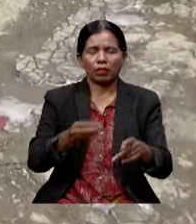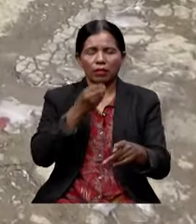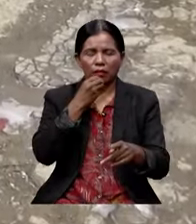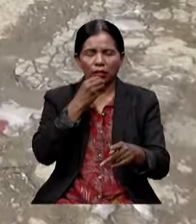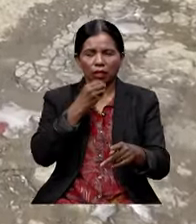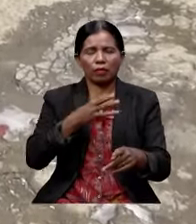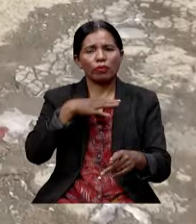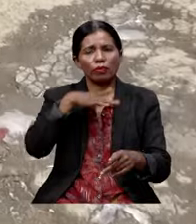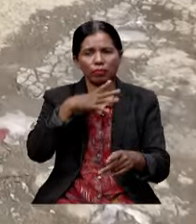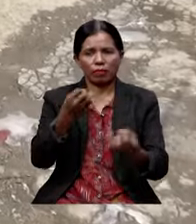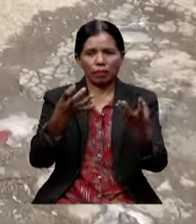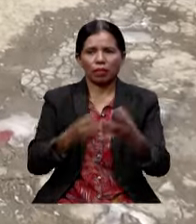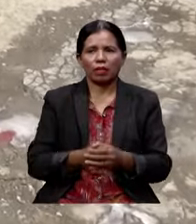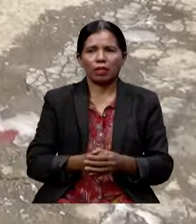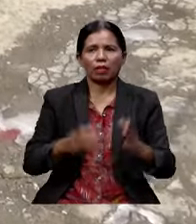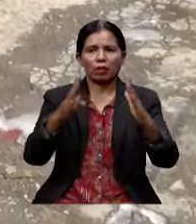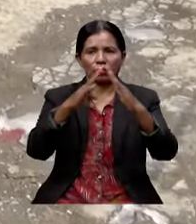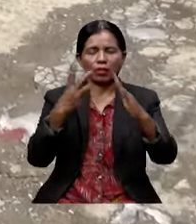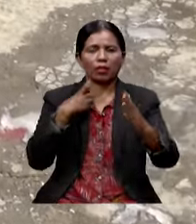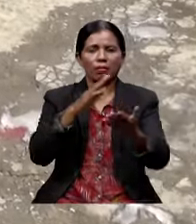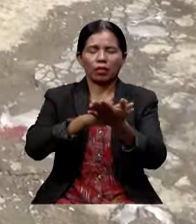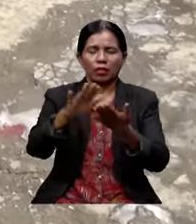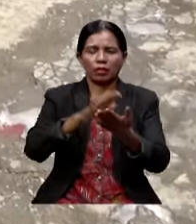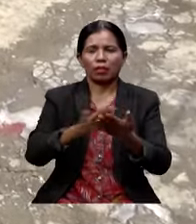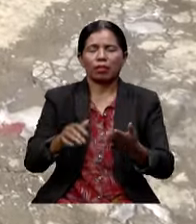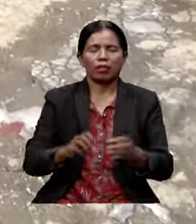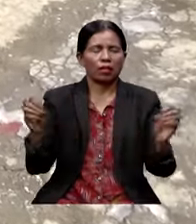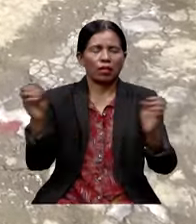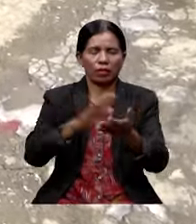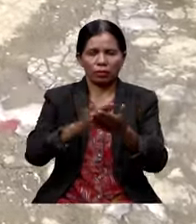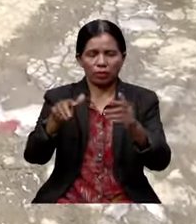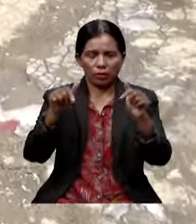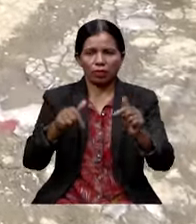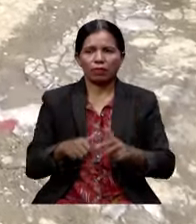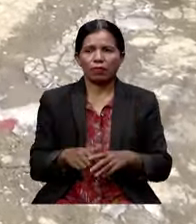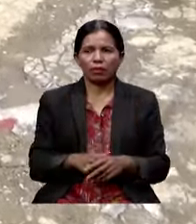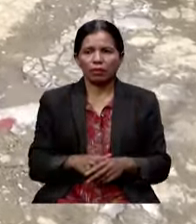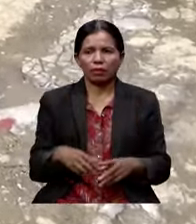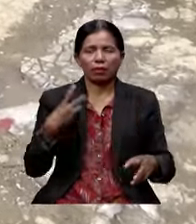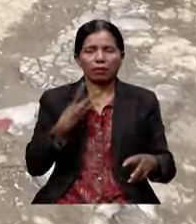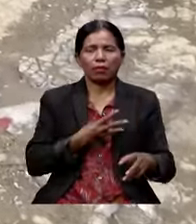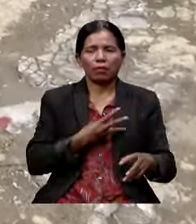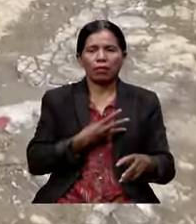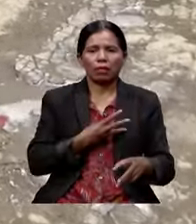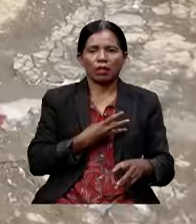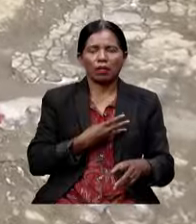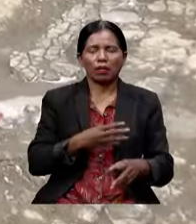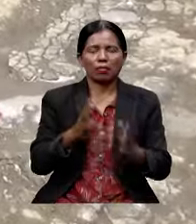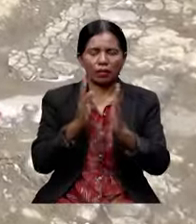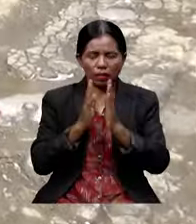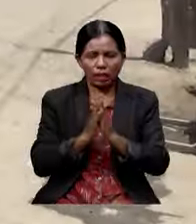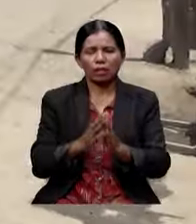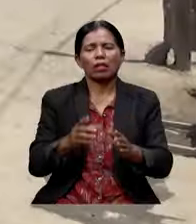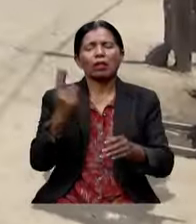han rei rao. O mané é a minha hamos, a minha san la hamos. Não é a minha durante a minha reza, vai